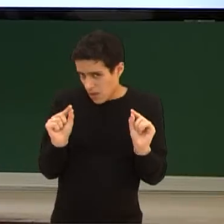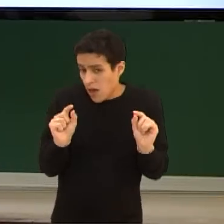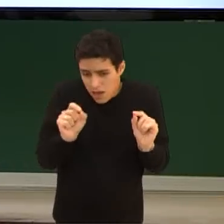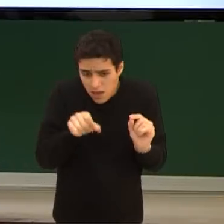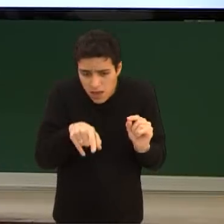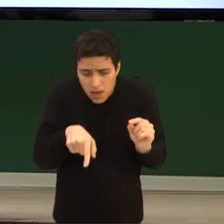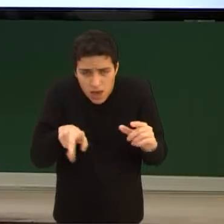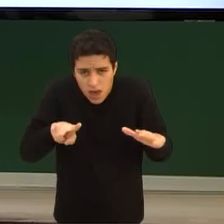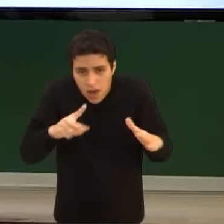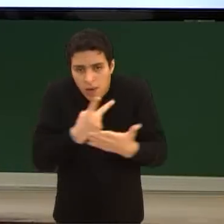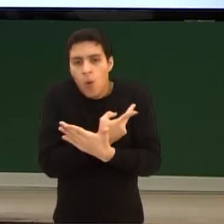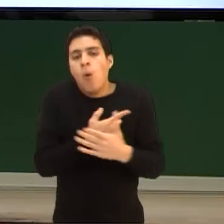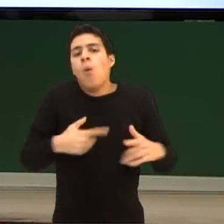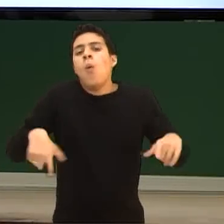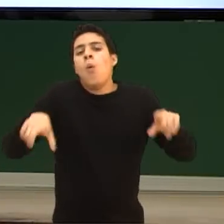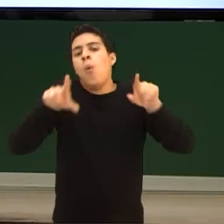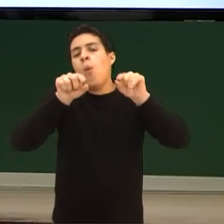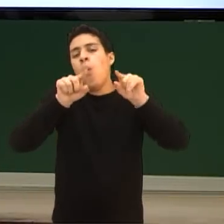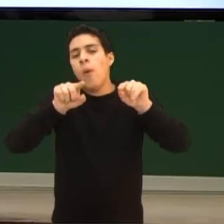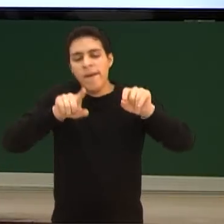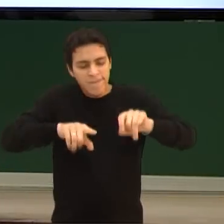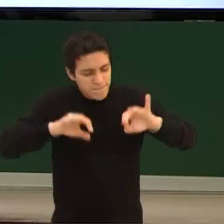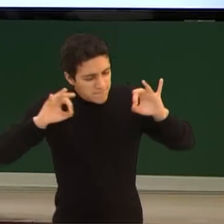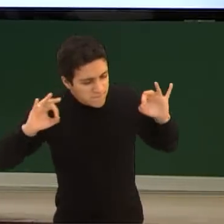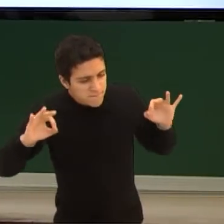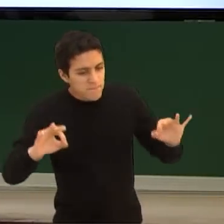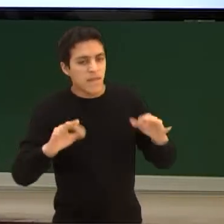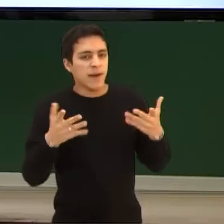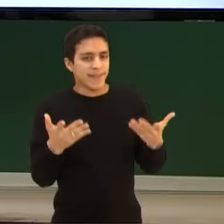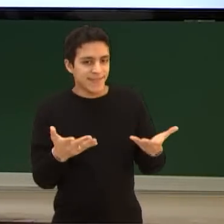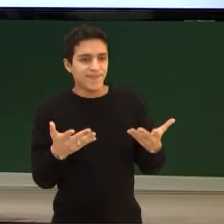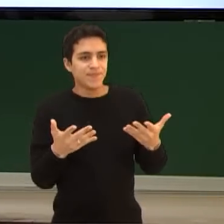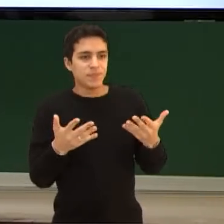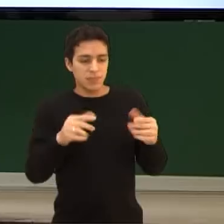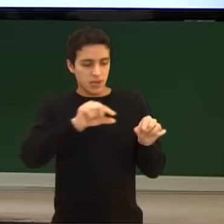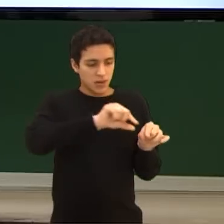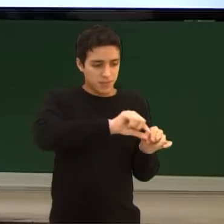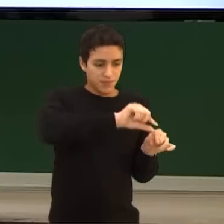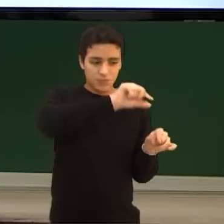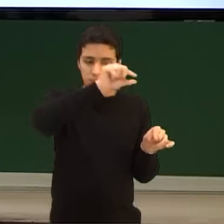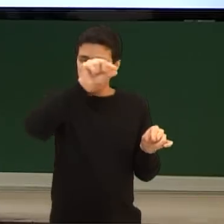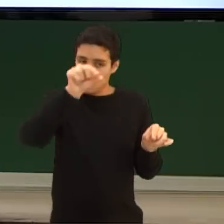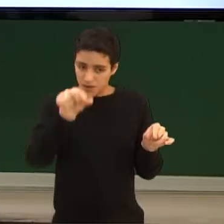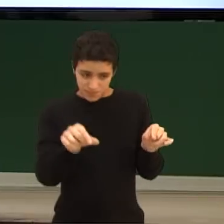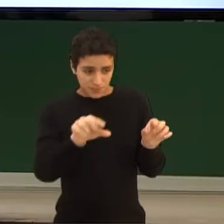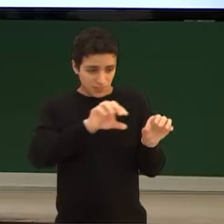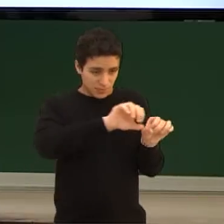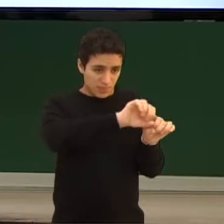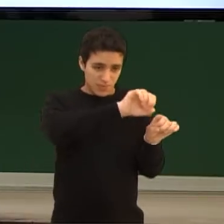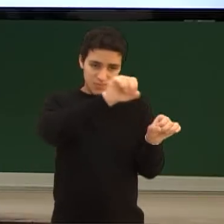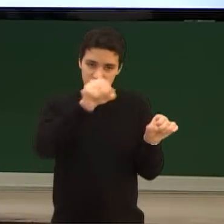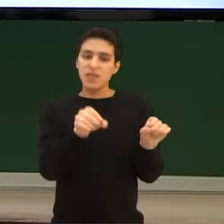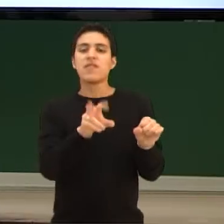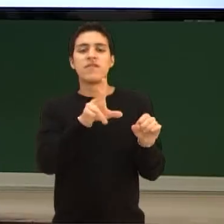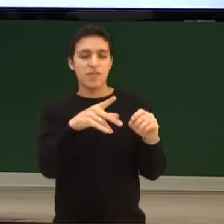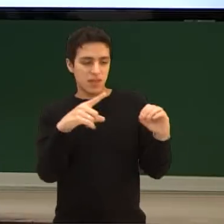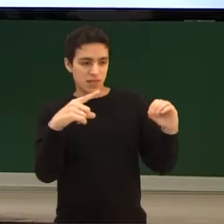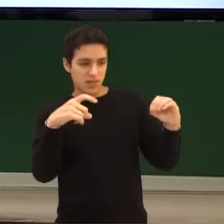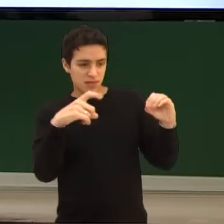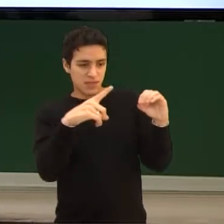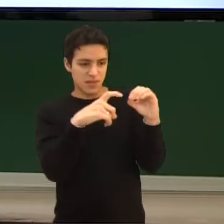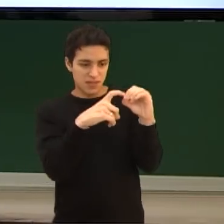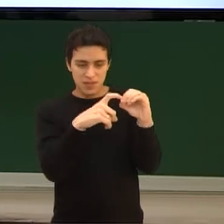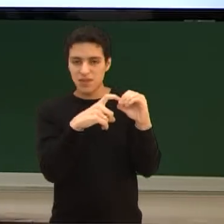o espermatozoide, vai ser justamente aí na tuba uterina que vai acontecer a fecundação, tá?